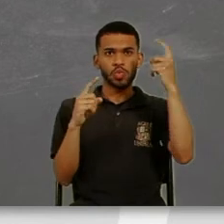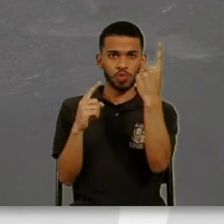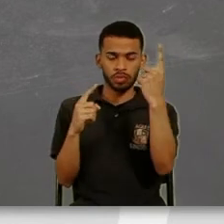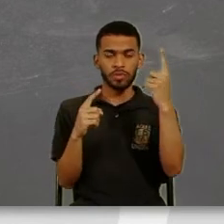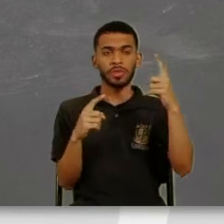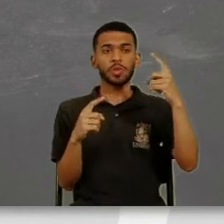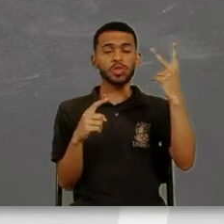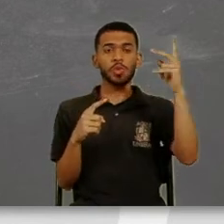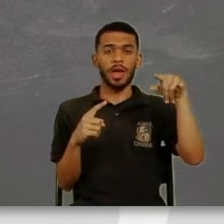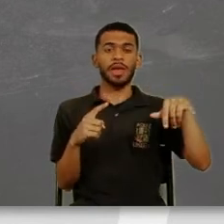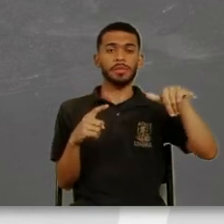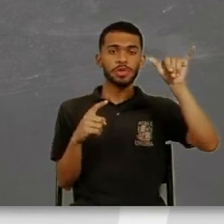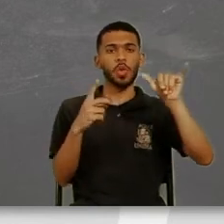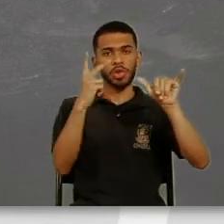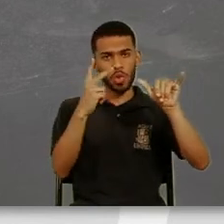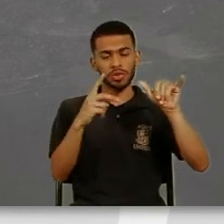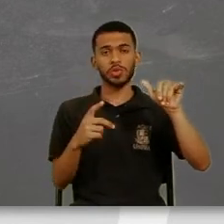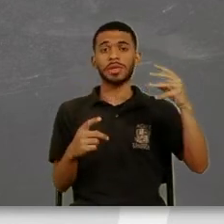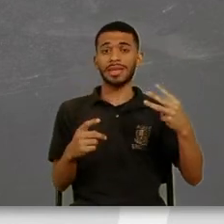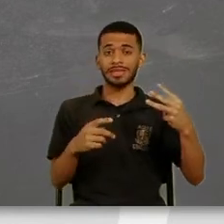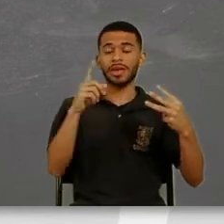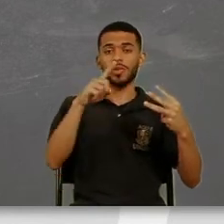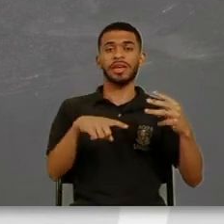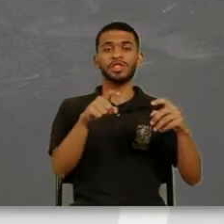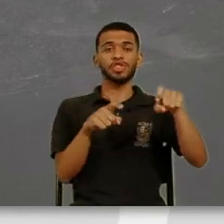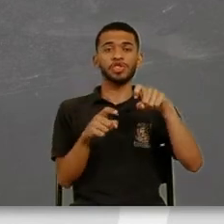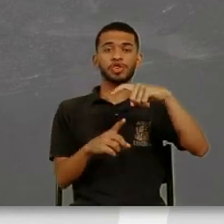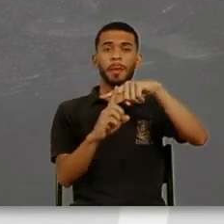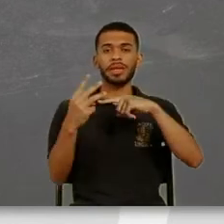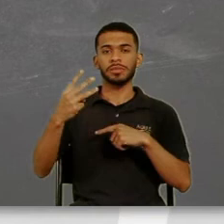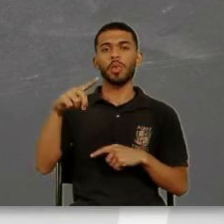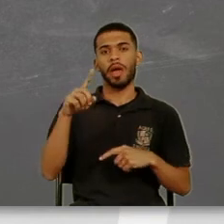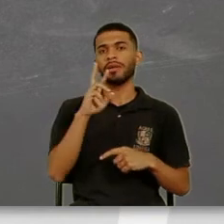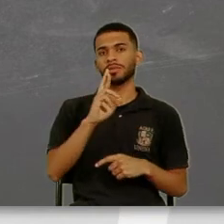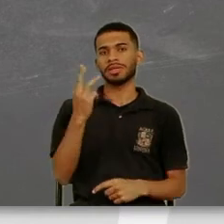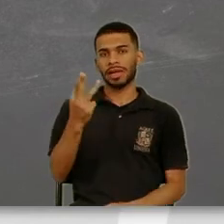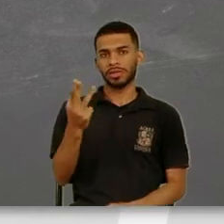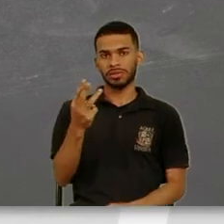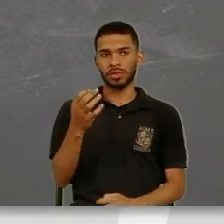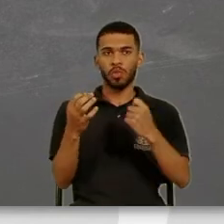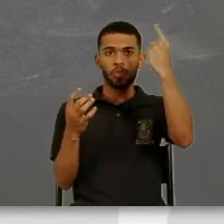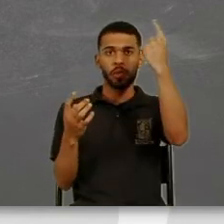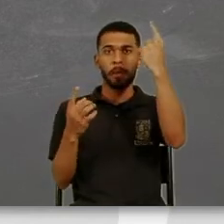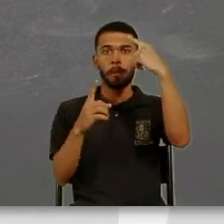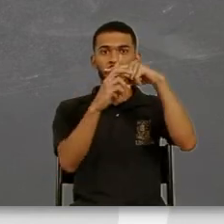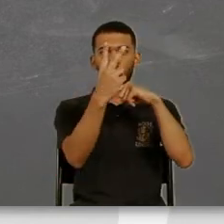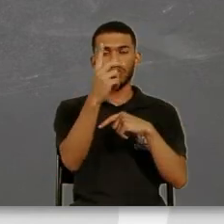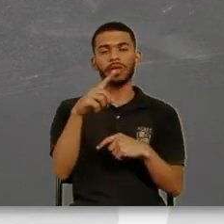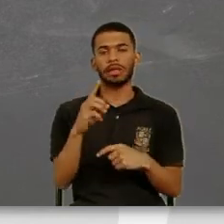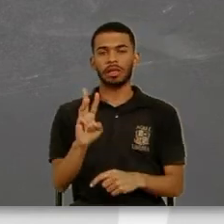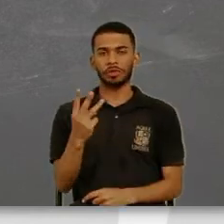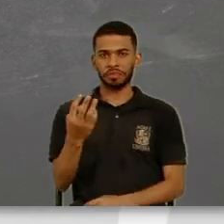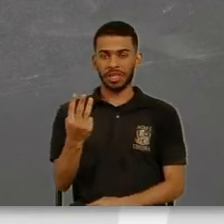y, que é 2, e o terceiro termo vai ser x mais y, que é 3. Que é 1 mais 2, 3. Para o